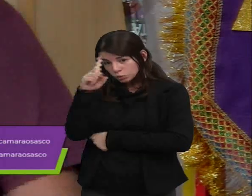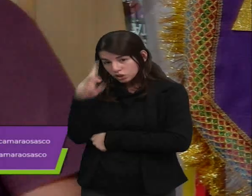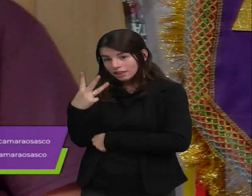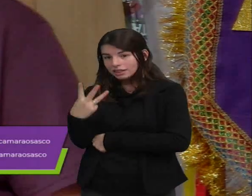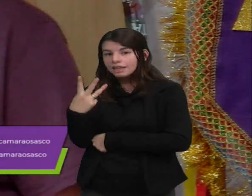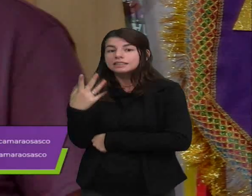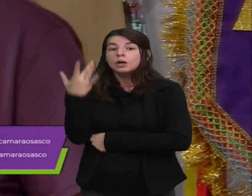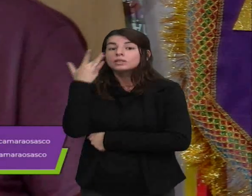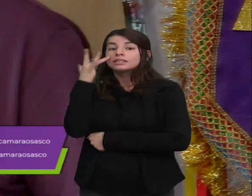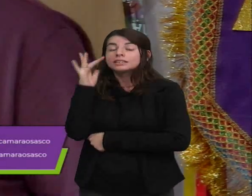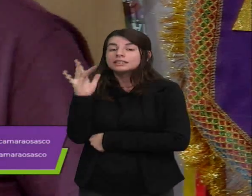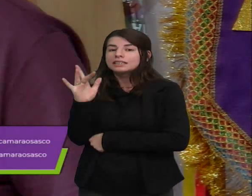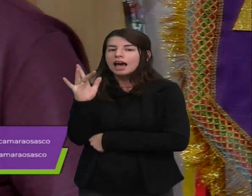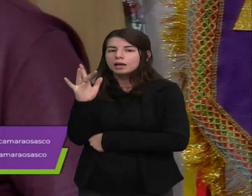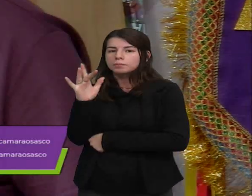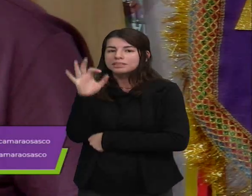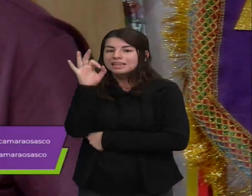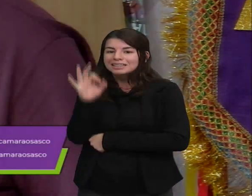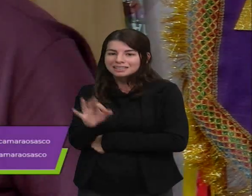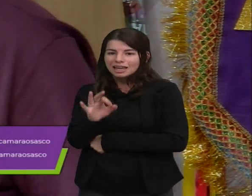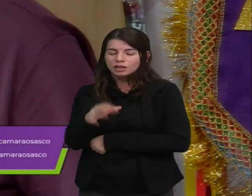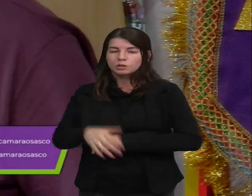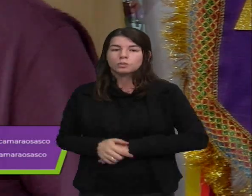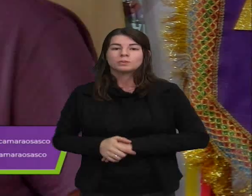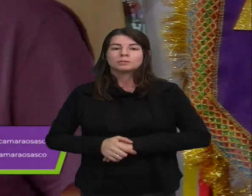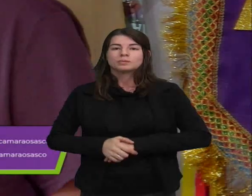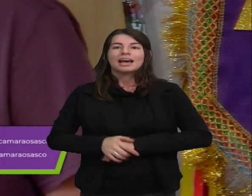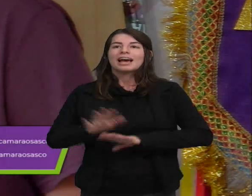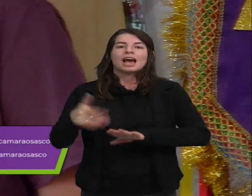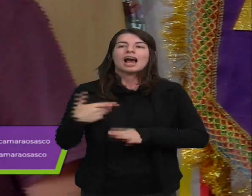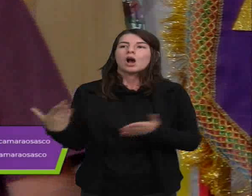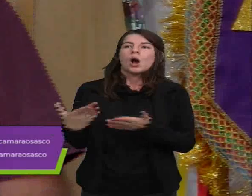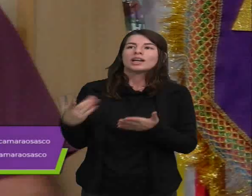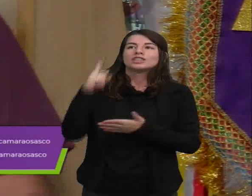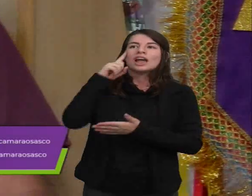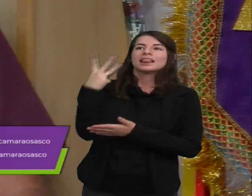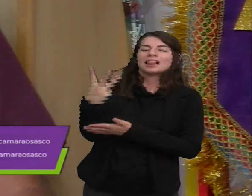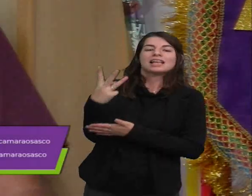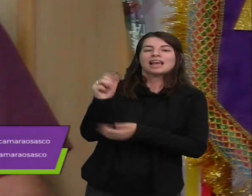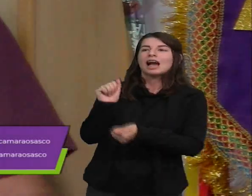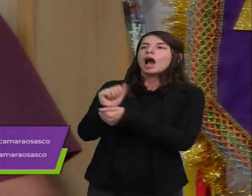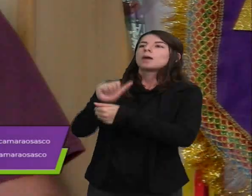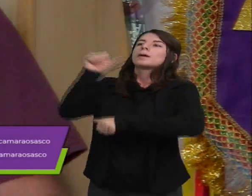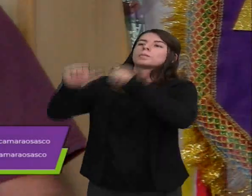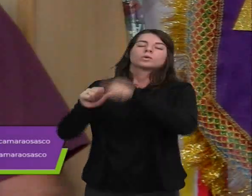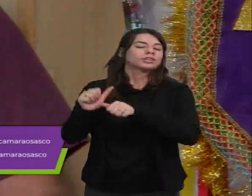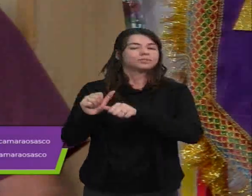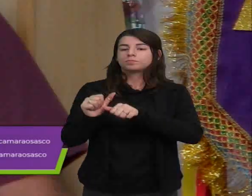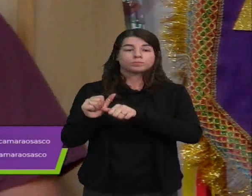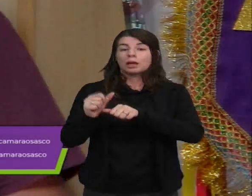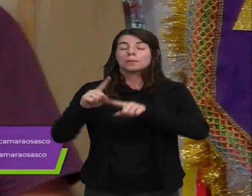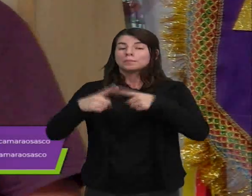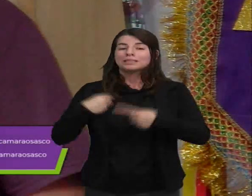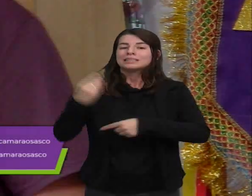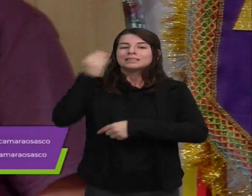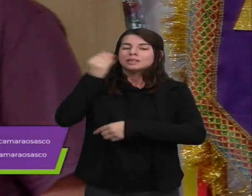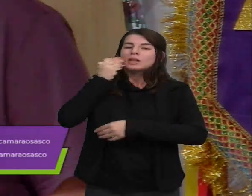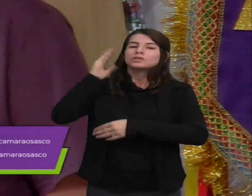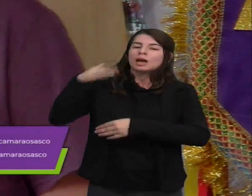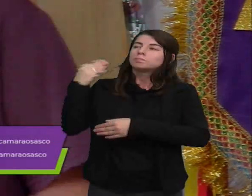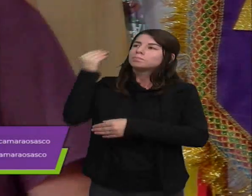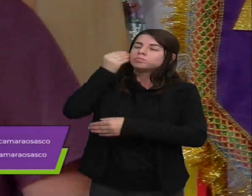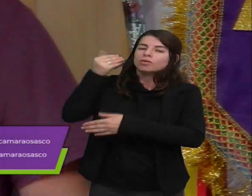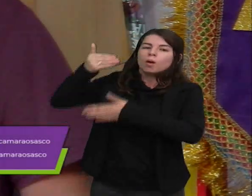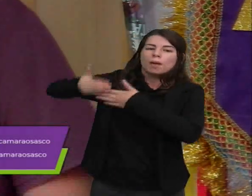definitiva ela é mais uma etapa de acumulação de força e que a gente vai derrotar esse projeto porque como já foi dito